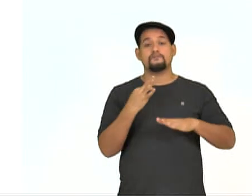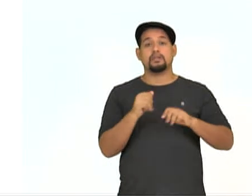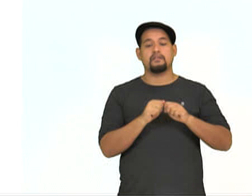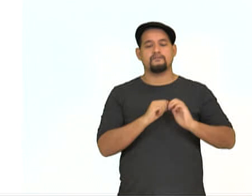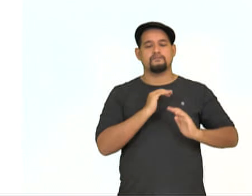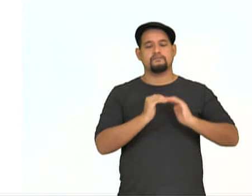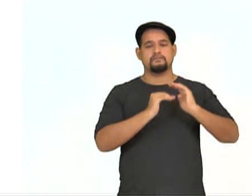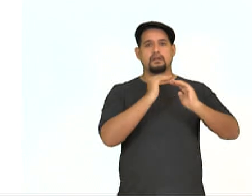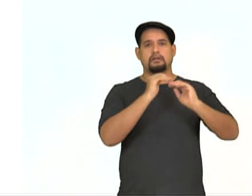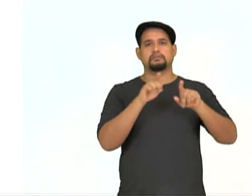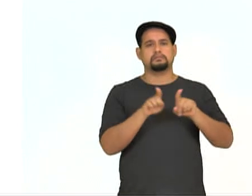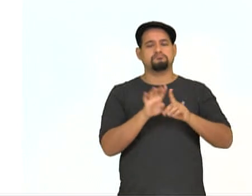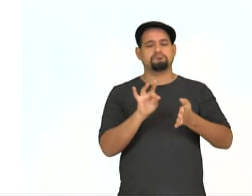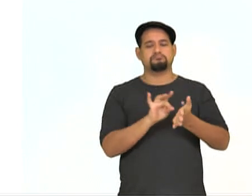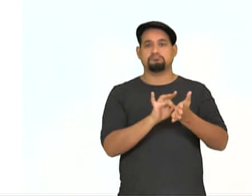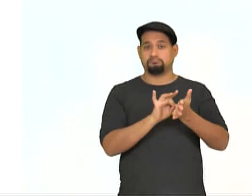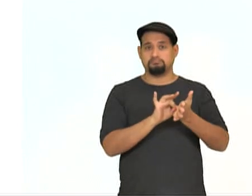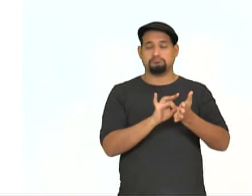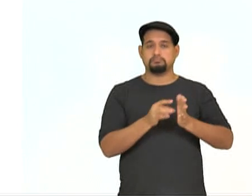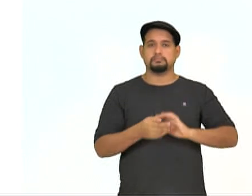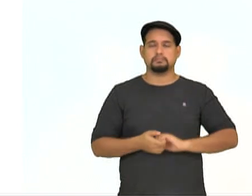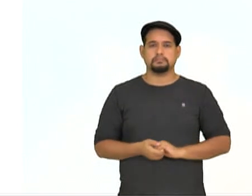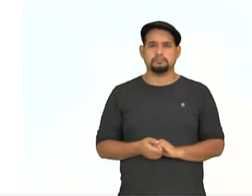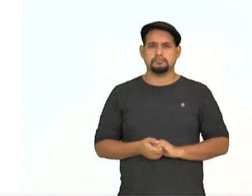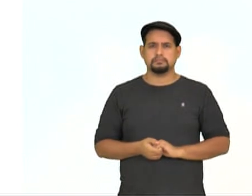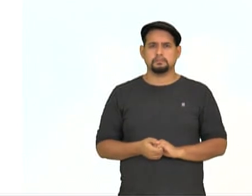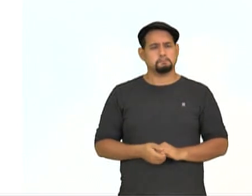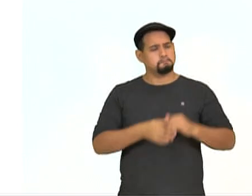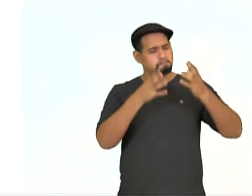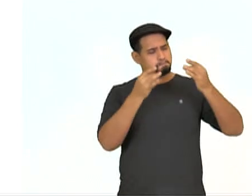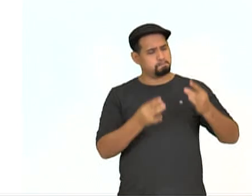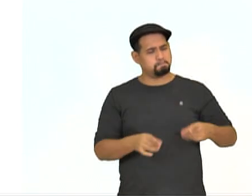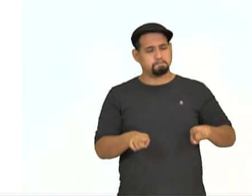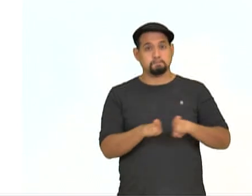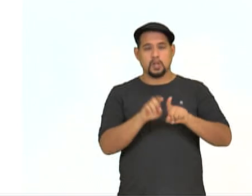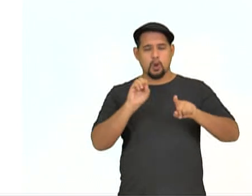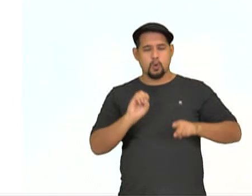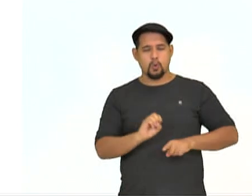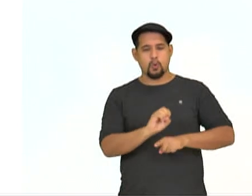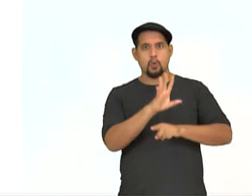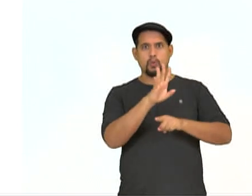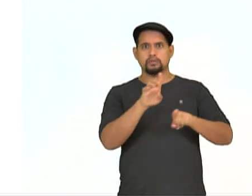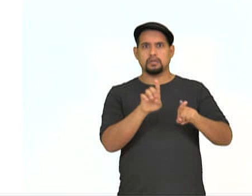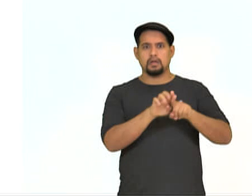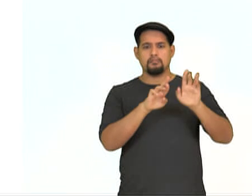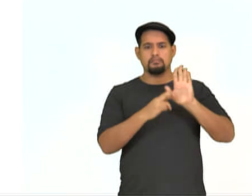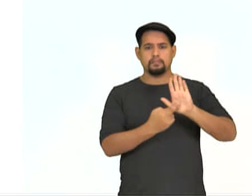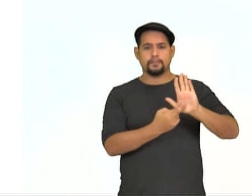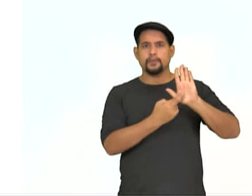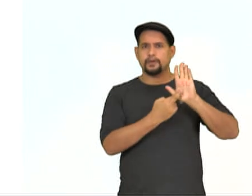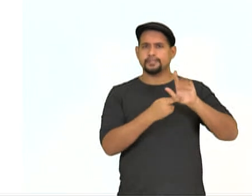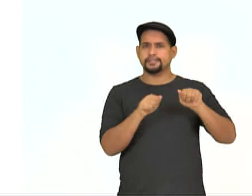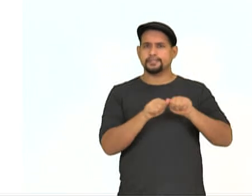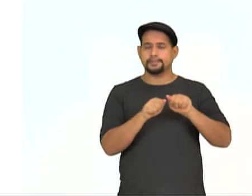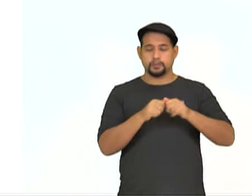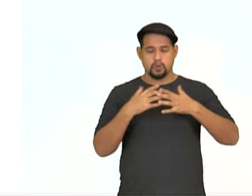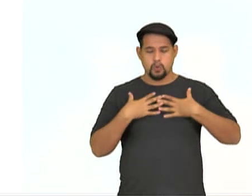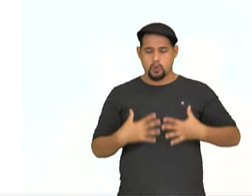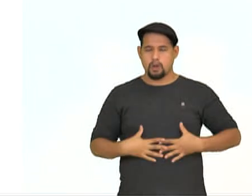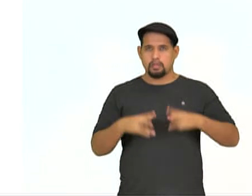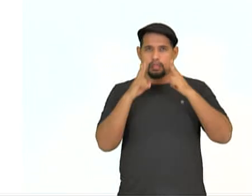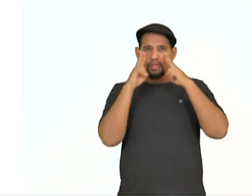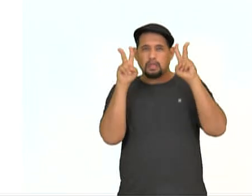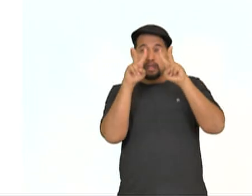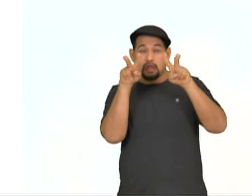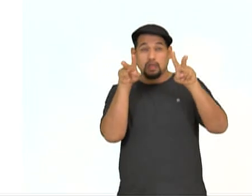forma exatamente as artes plásticas. Definição: impressão que a luz refletida ou absorvida pelos corpos produz nos olhos.